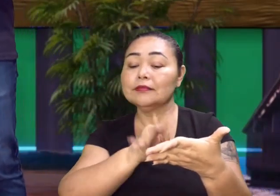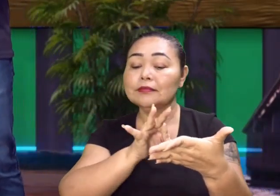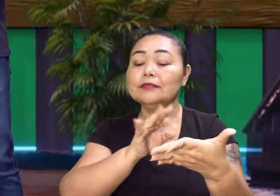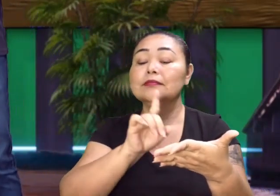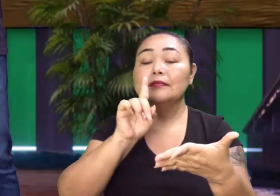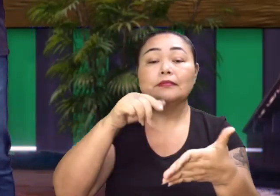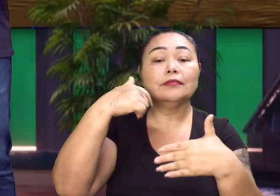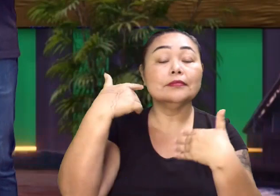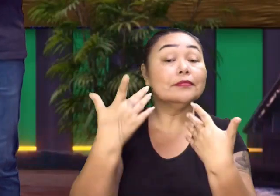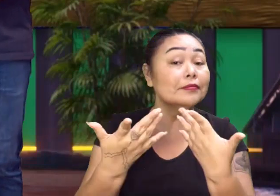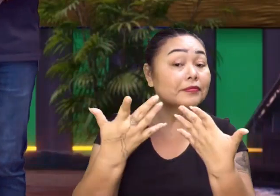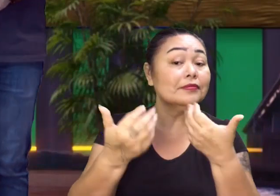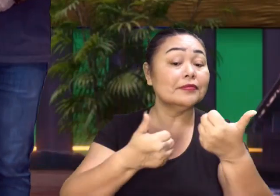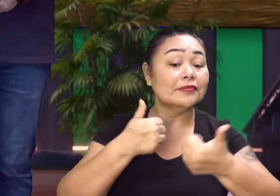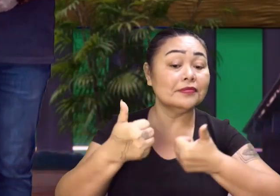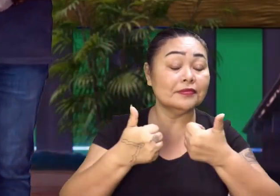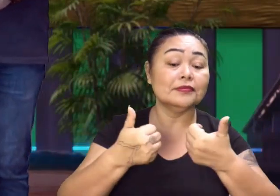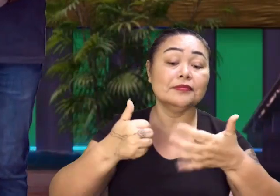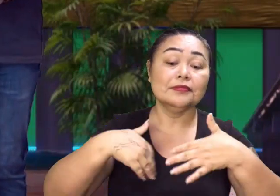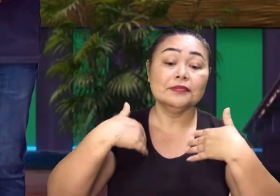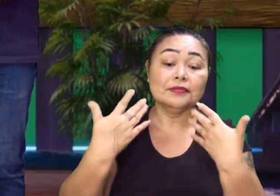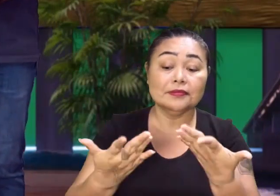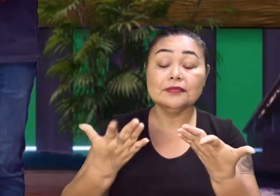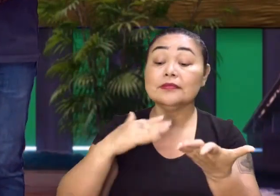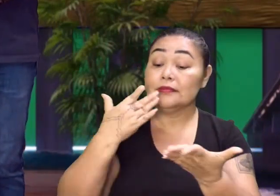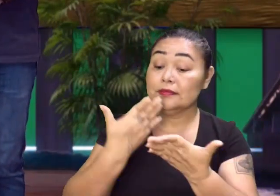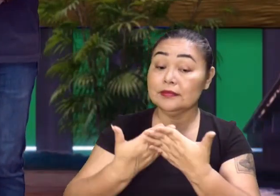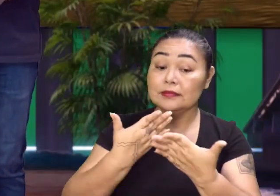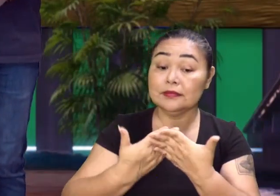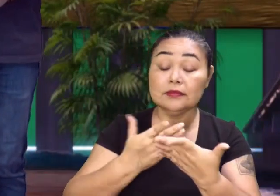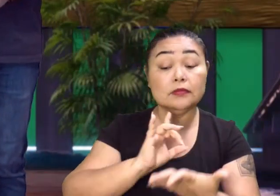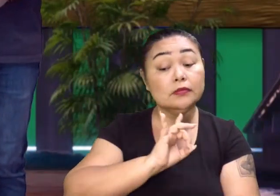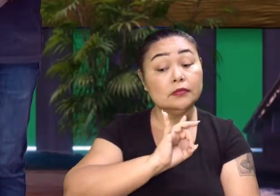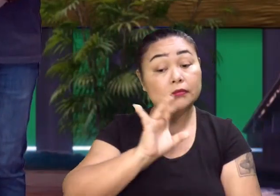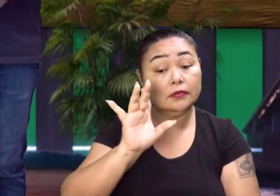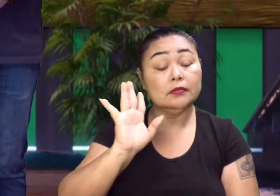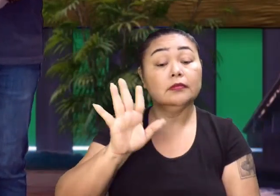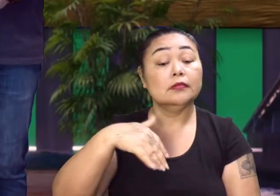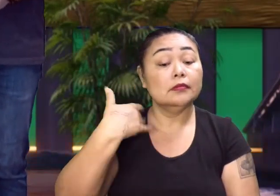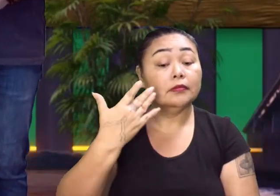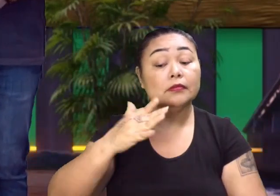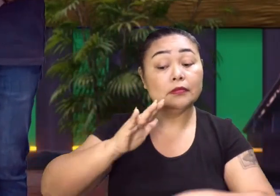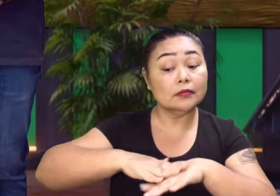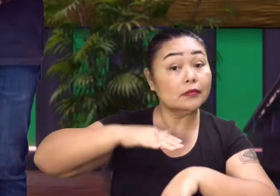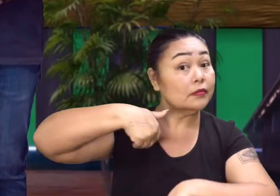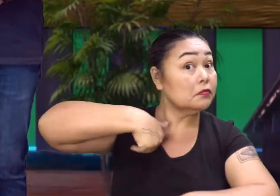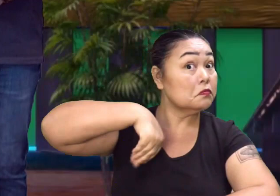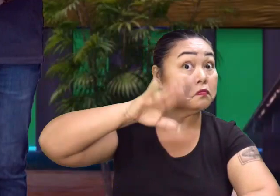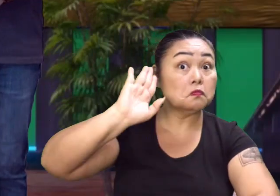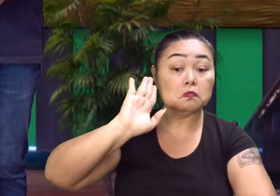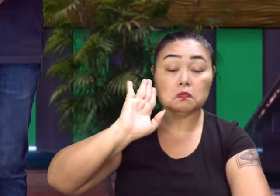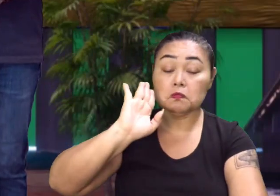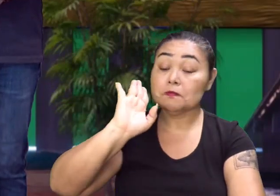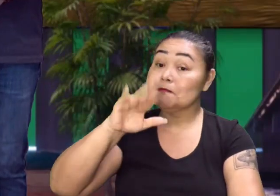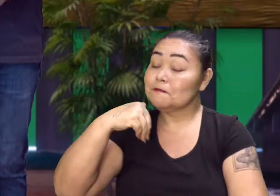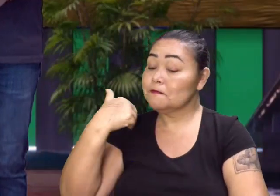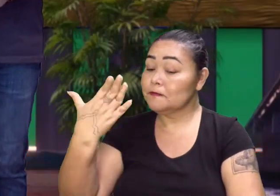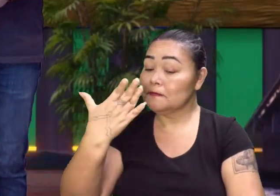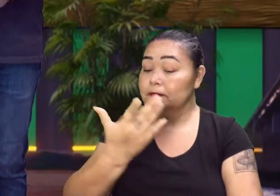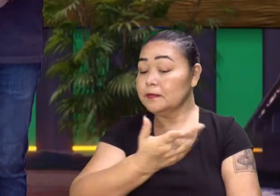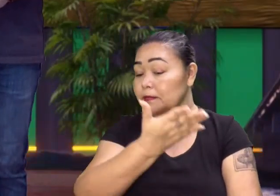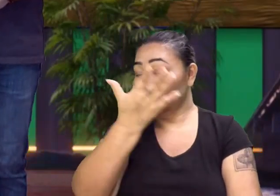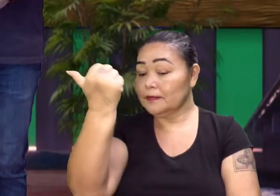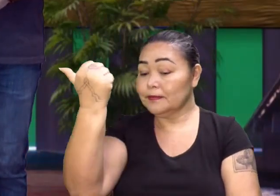Isso mesmo, professor. Beleza. Obviamente que a nossa aula não é só isso. Vai além disso, tá? Então,